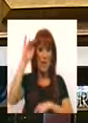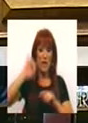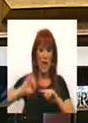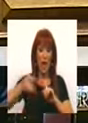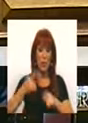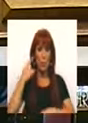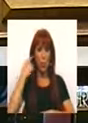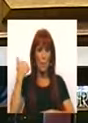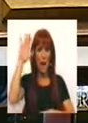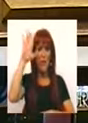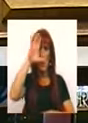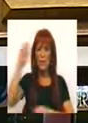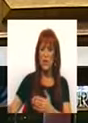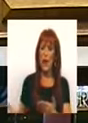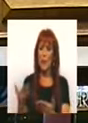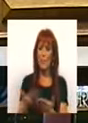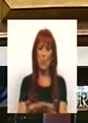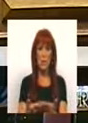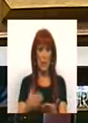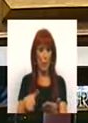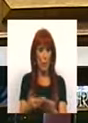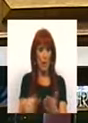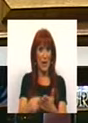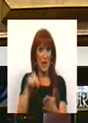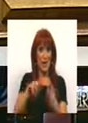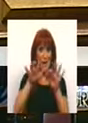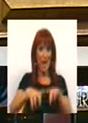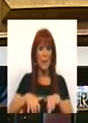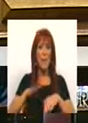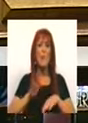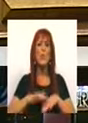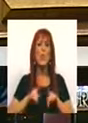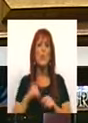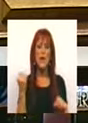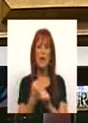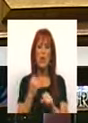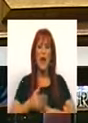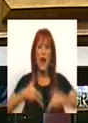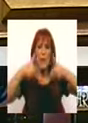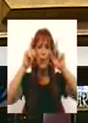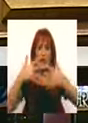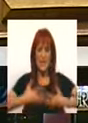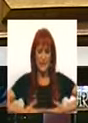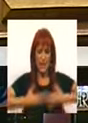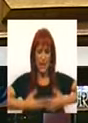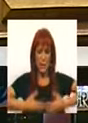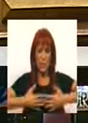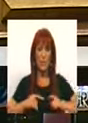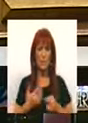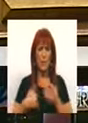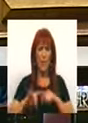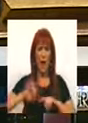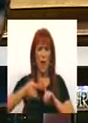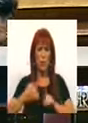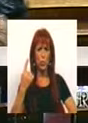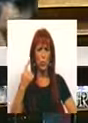há mais de um ano que o Governo apresentou uma proposta de lei nesta Assembleia sobre o exercício da liberdade sindical. Passou mais de um